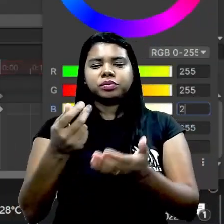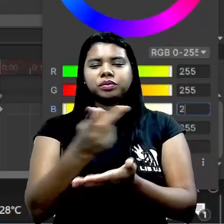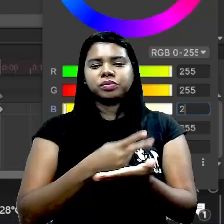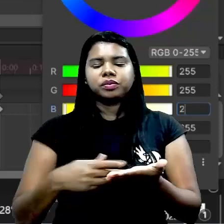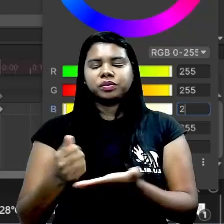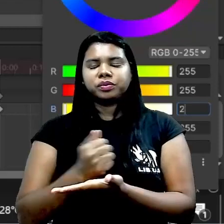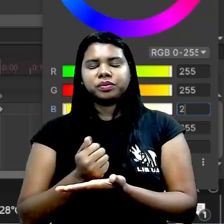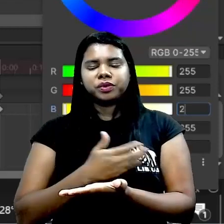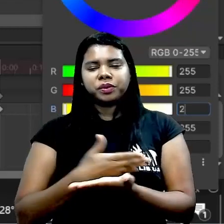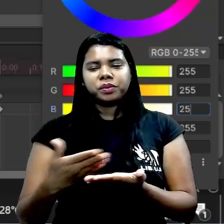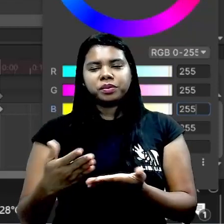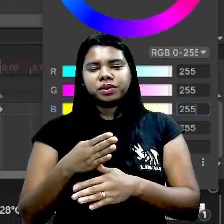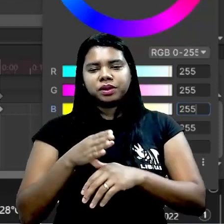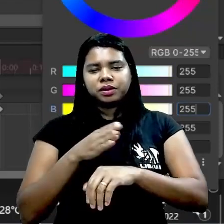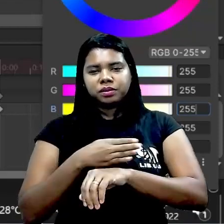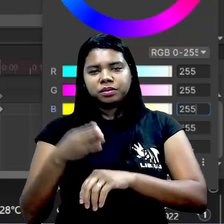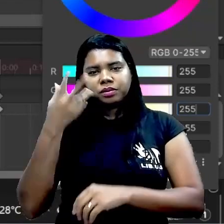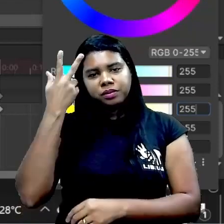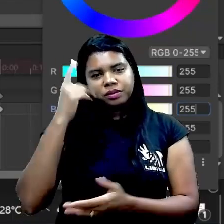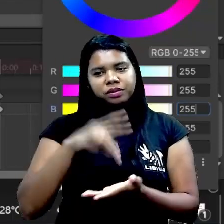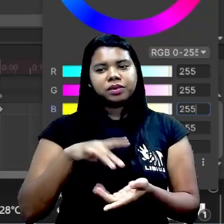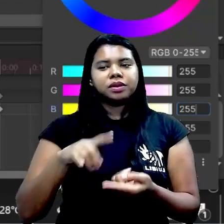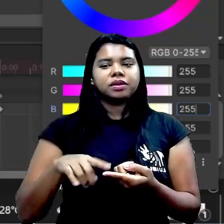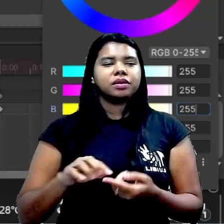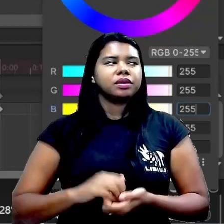Vou começar no branco mesmo.